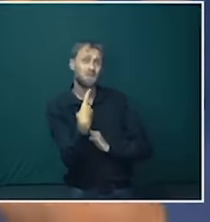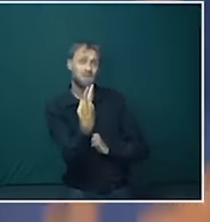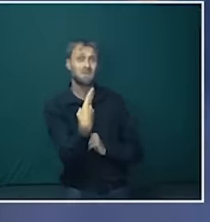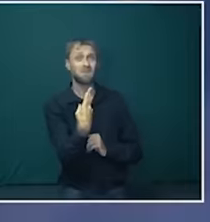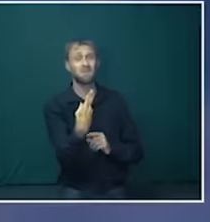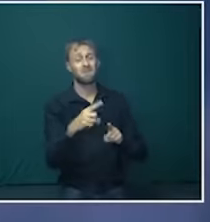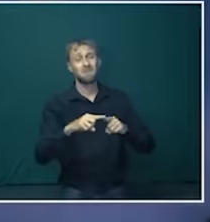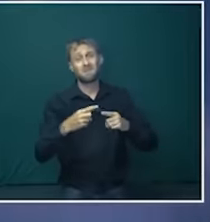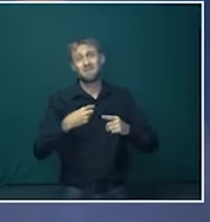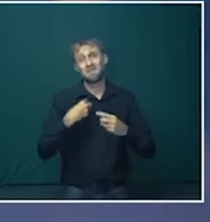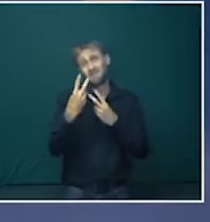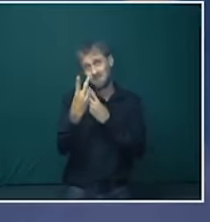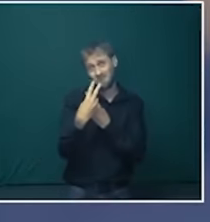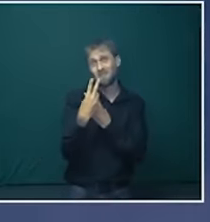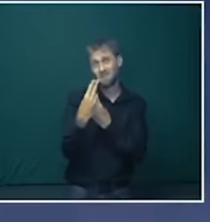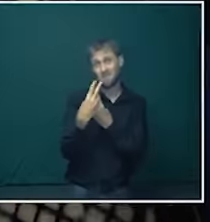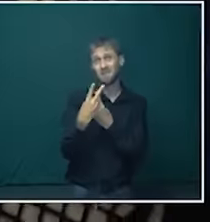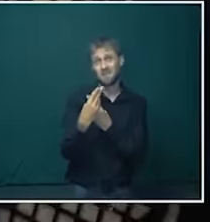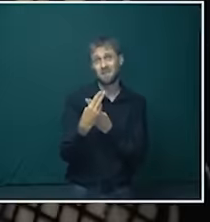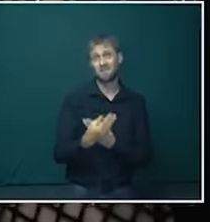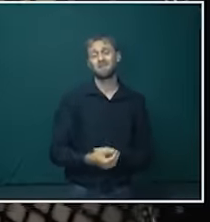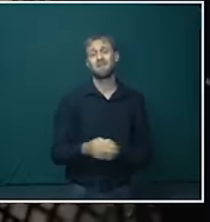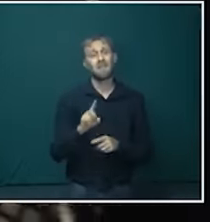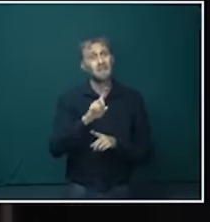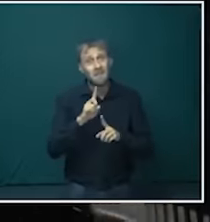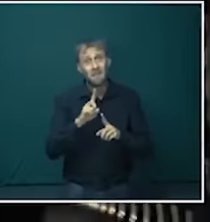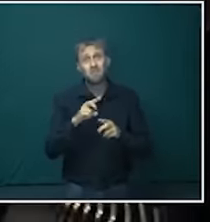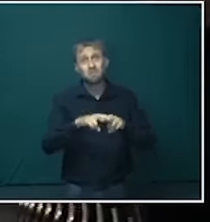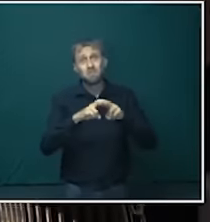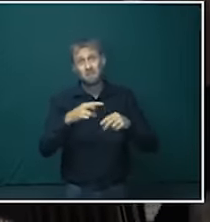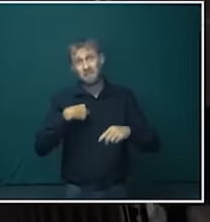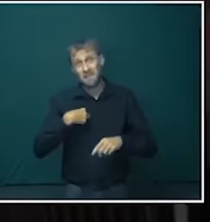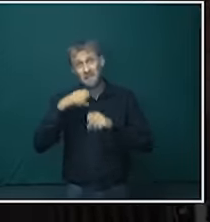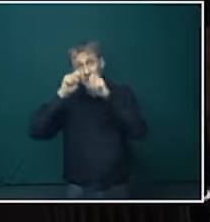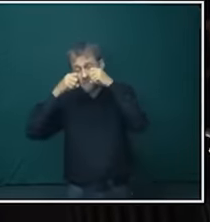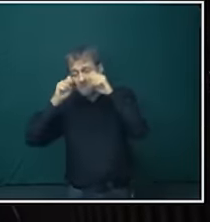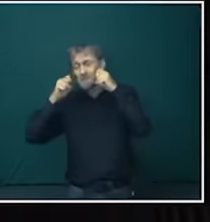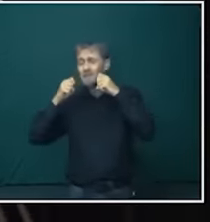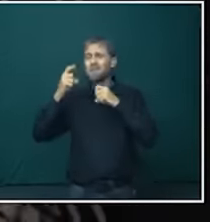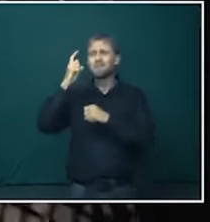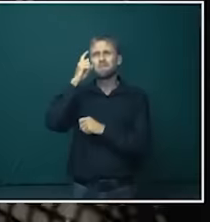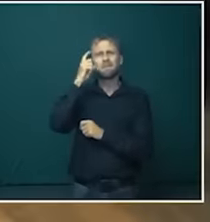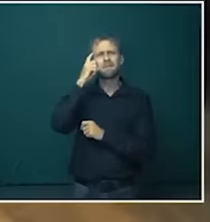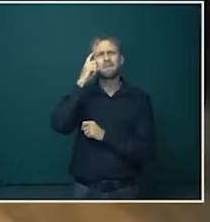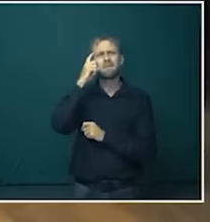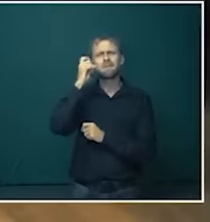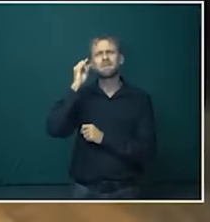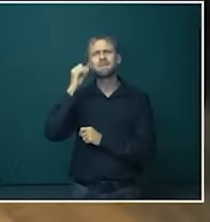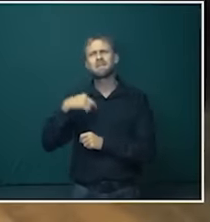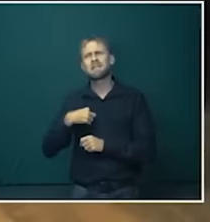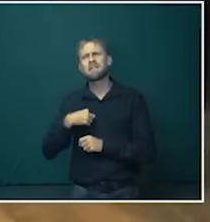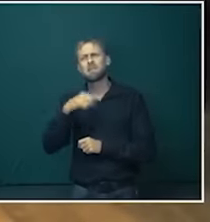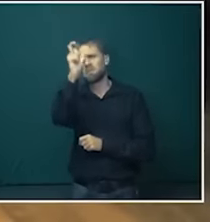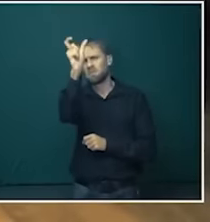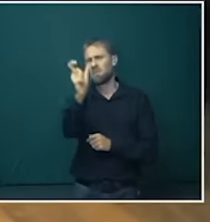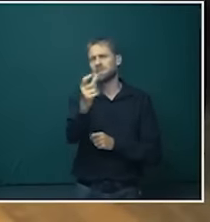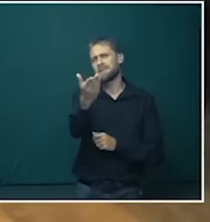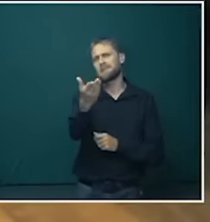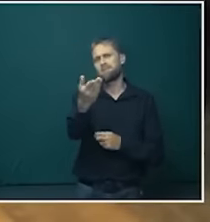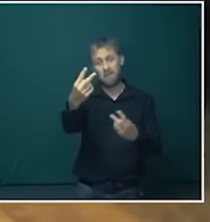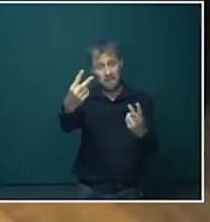Mas eu não sou você, por isso eu passei essa noite chorando e pensando. Se eu fosse você, eu descia